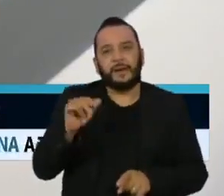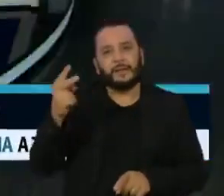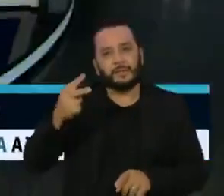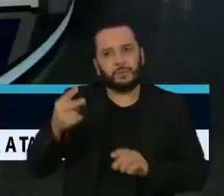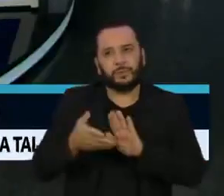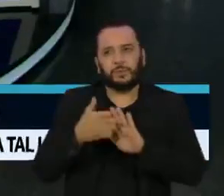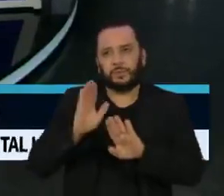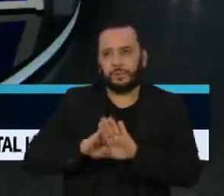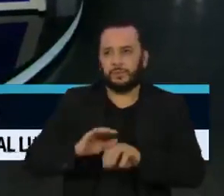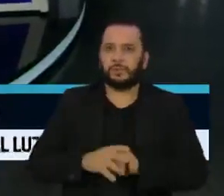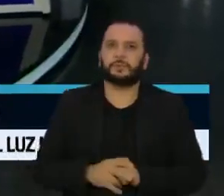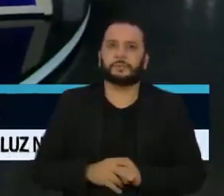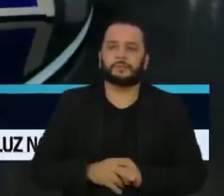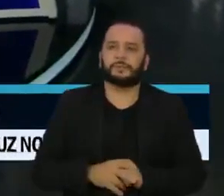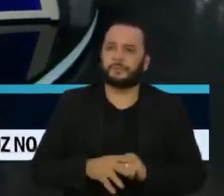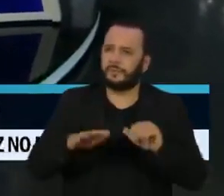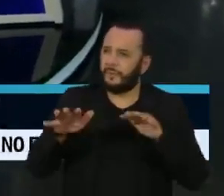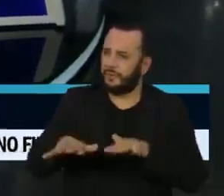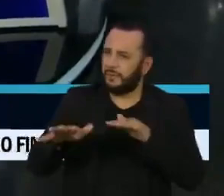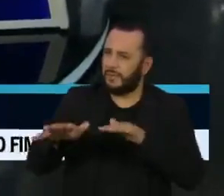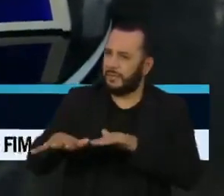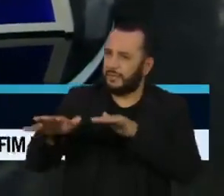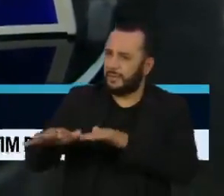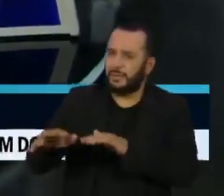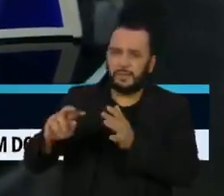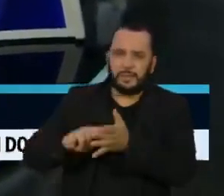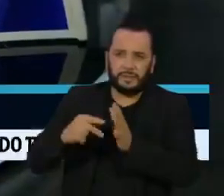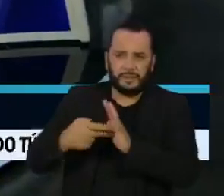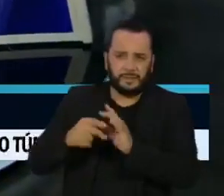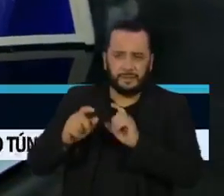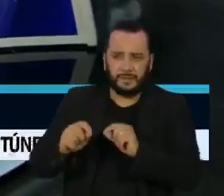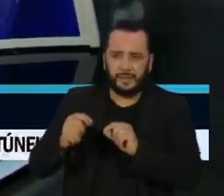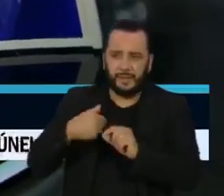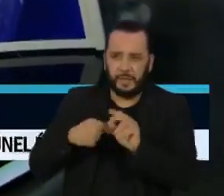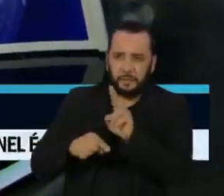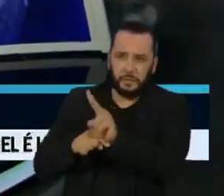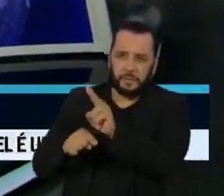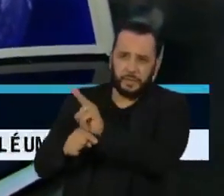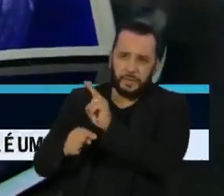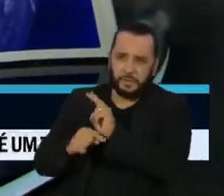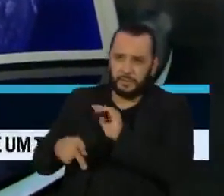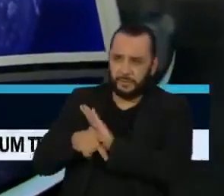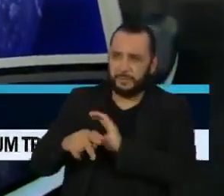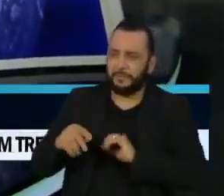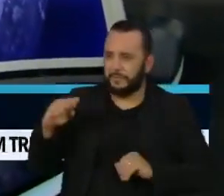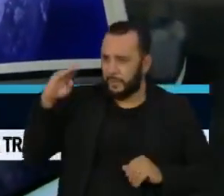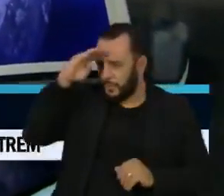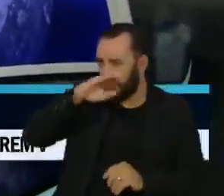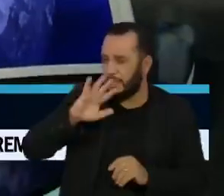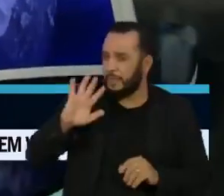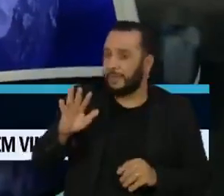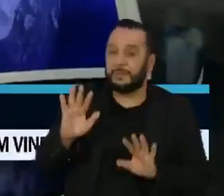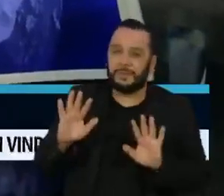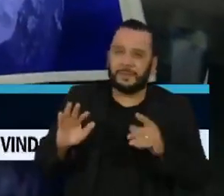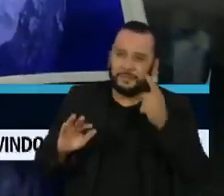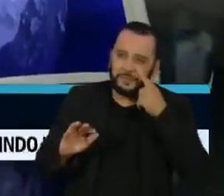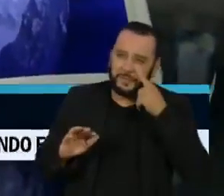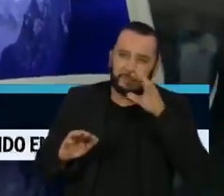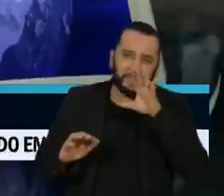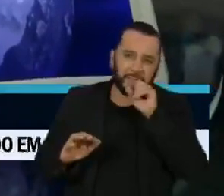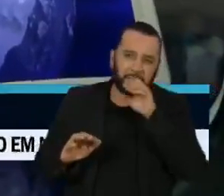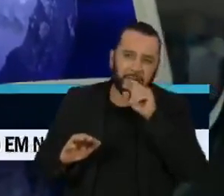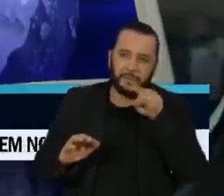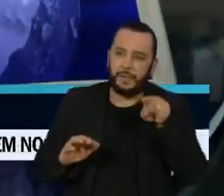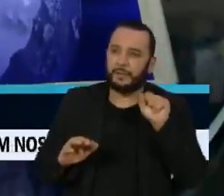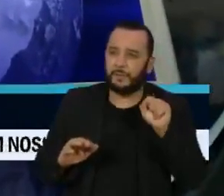agora Sakamoto as manifestações funciona como um teste de blindagem para o presidente esse funcionam é as manifestações de sábado deram